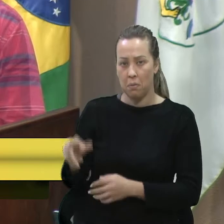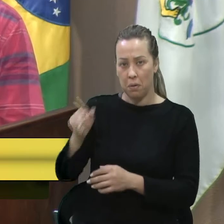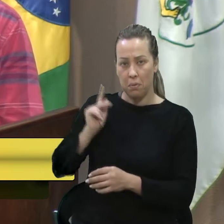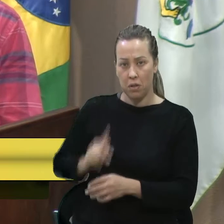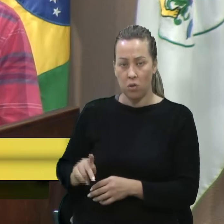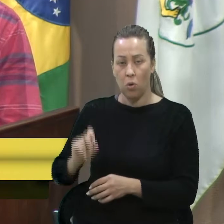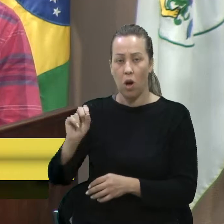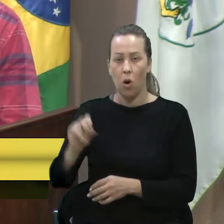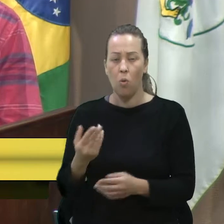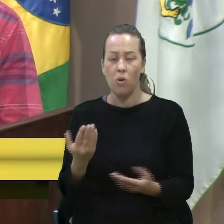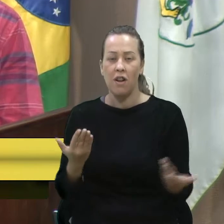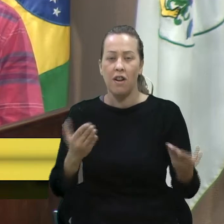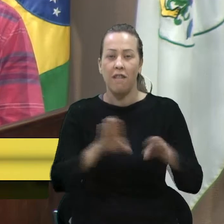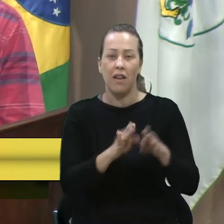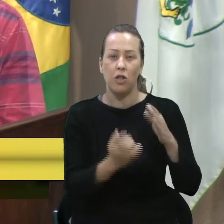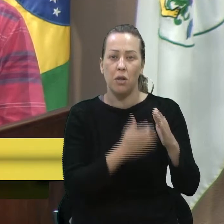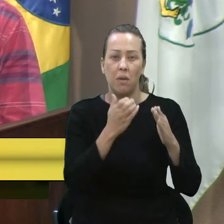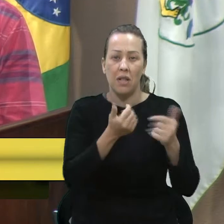falência financeira.